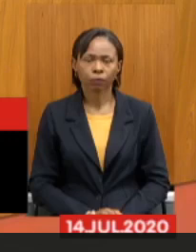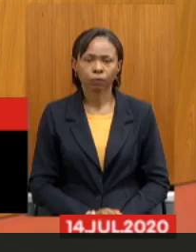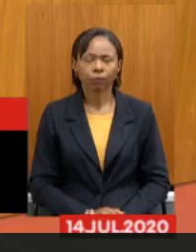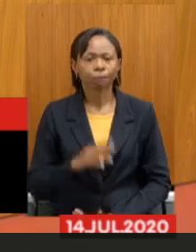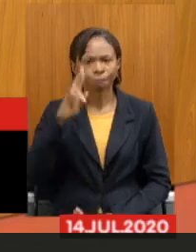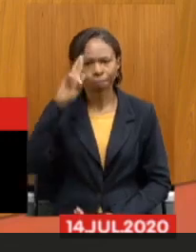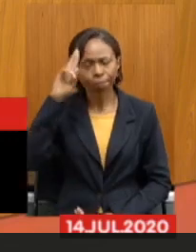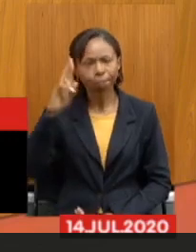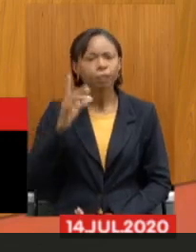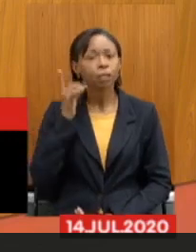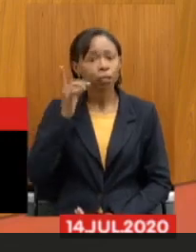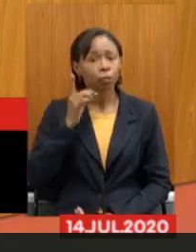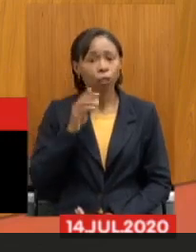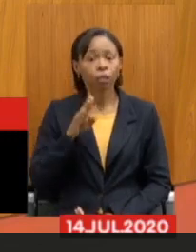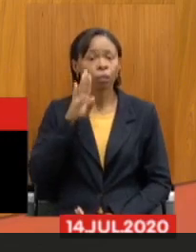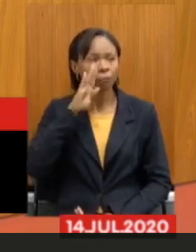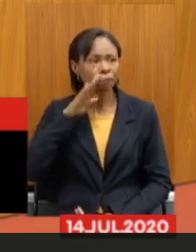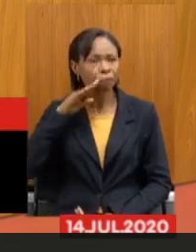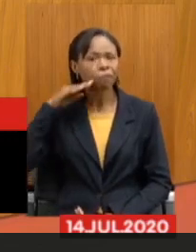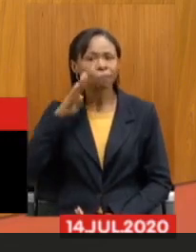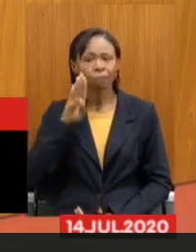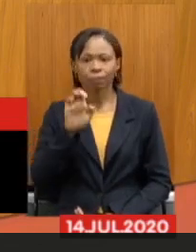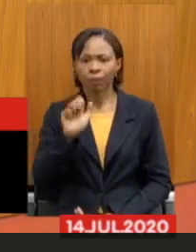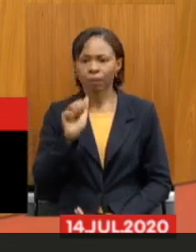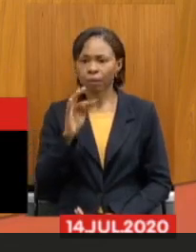Excelentíssimo senhora deputada Beatriz Cerqueira,